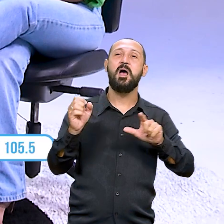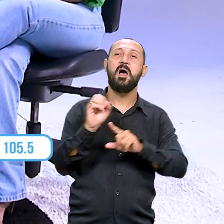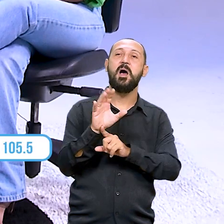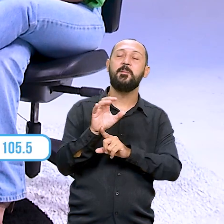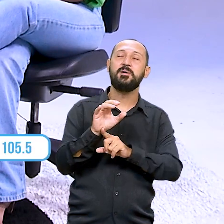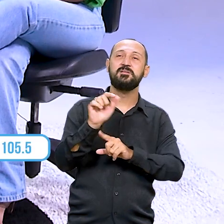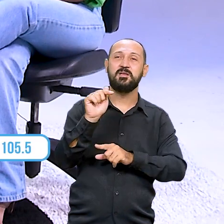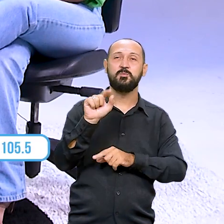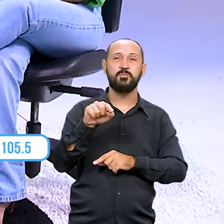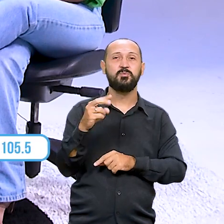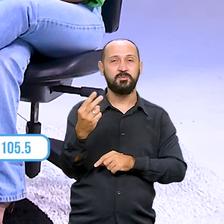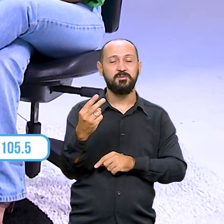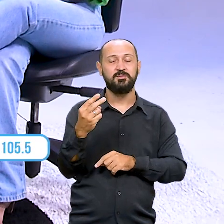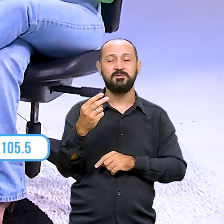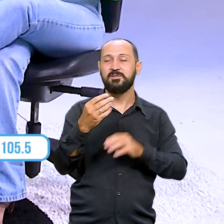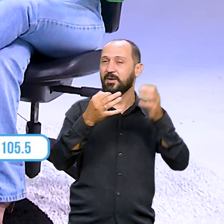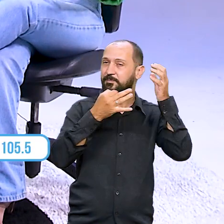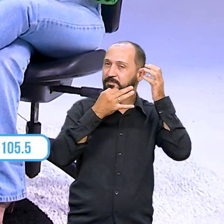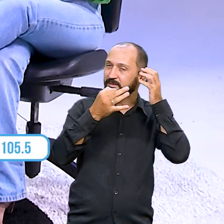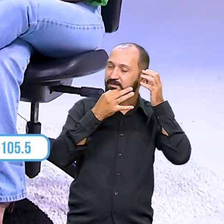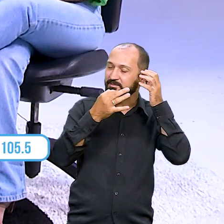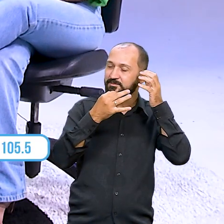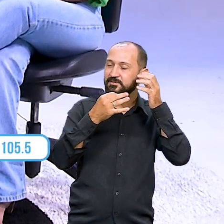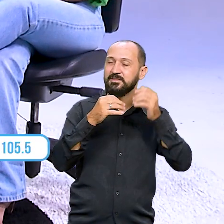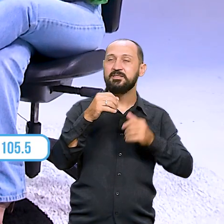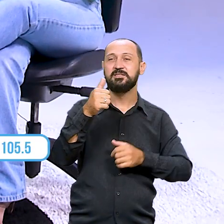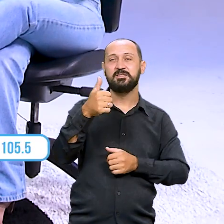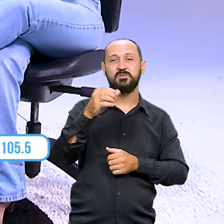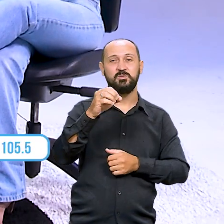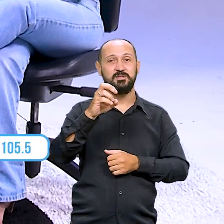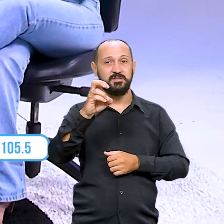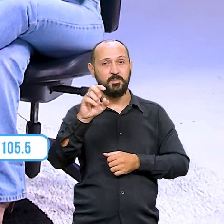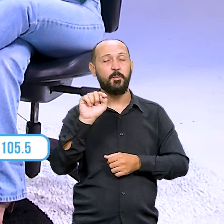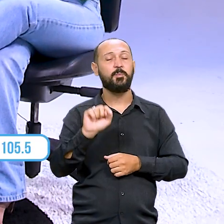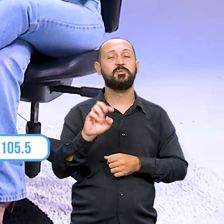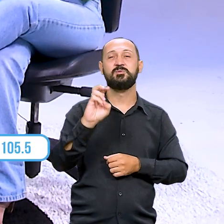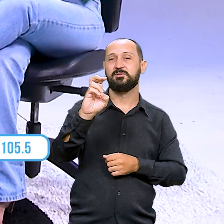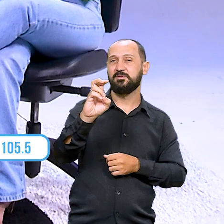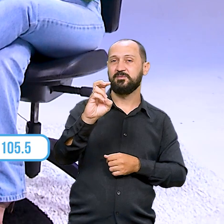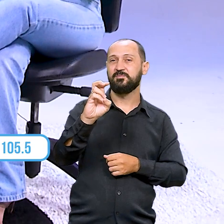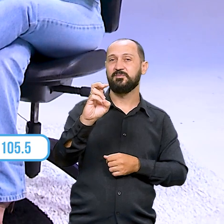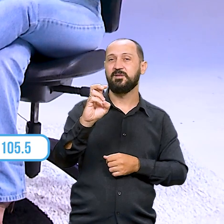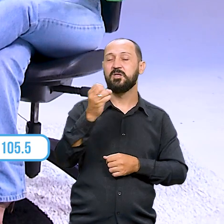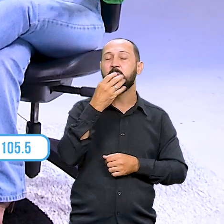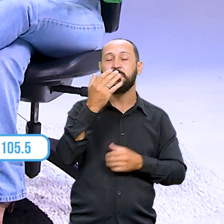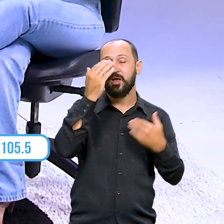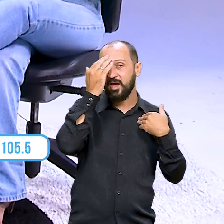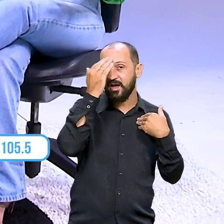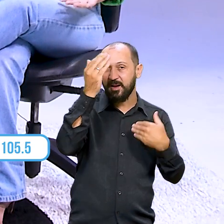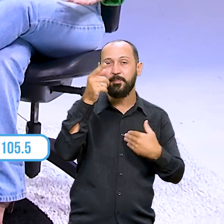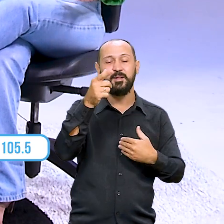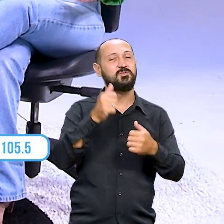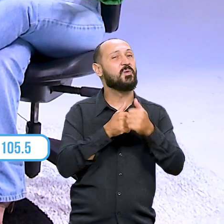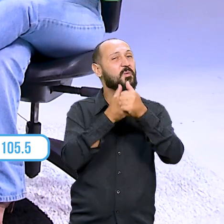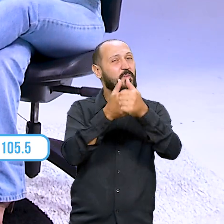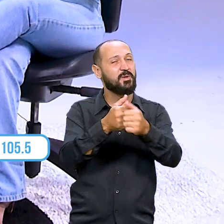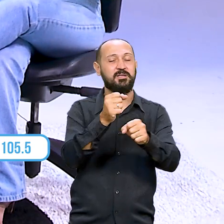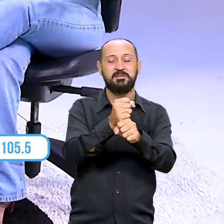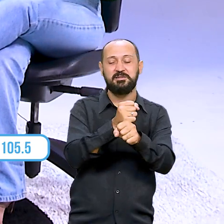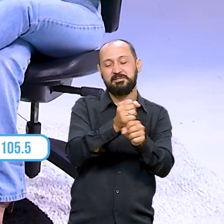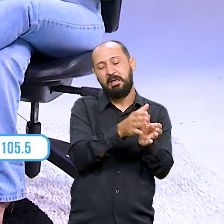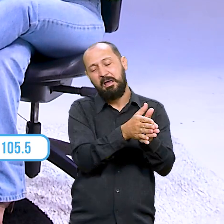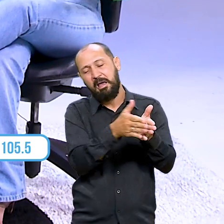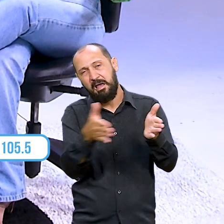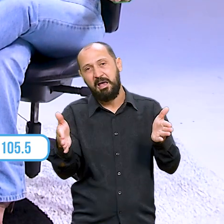7.2 e também aonde rádio alemes na frequência 105.5 e nós somos muito gratos pela sua